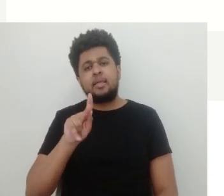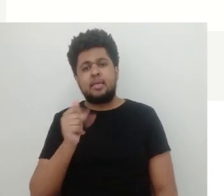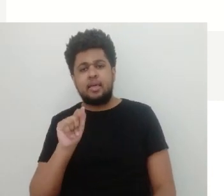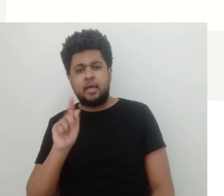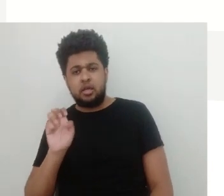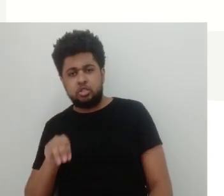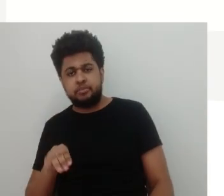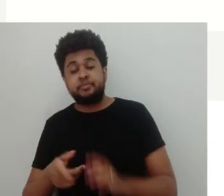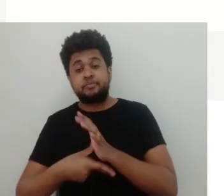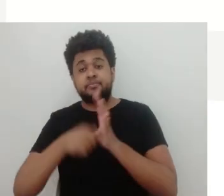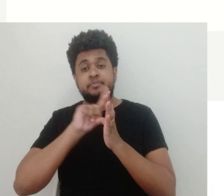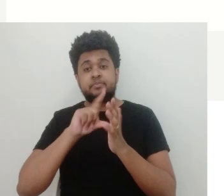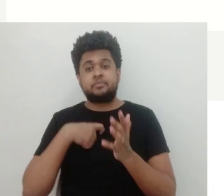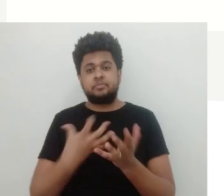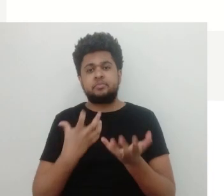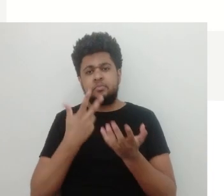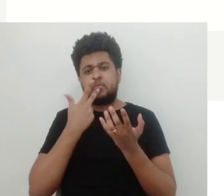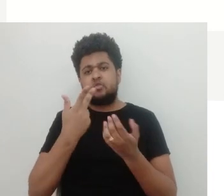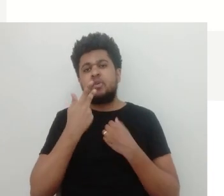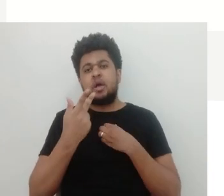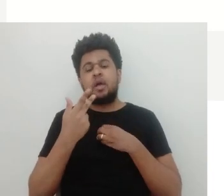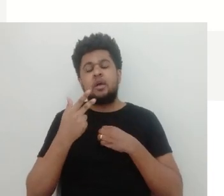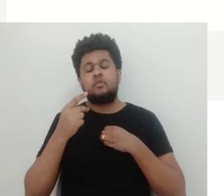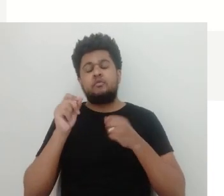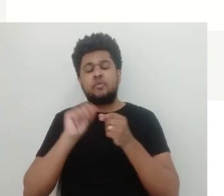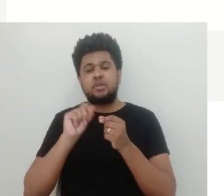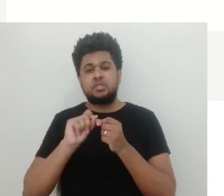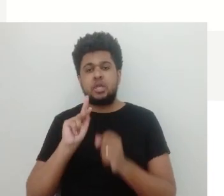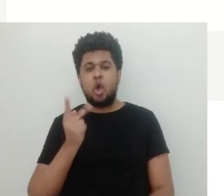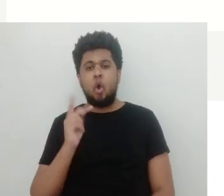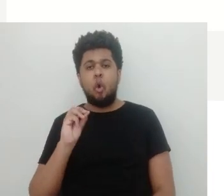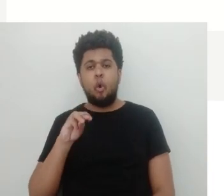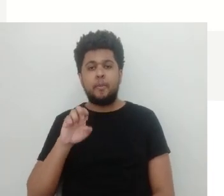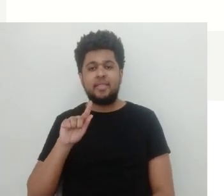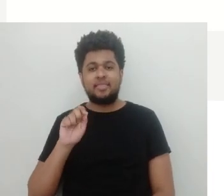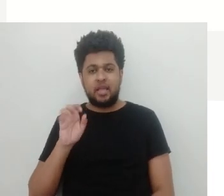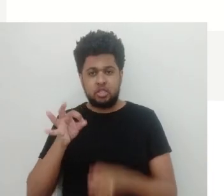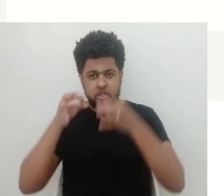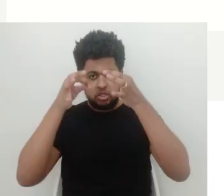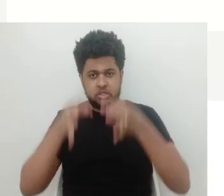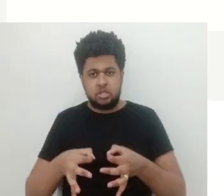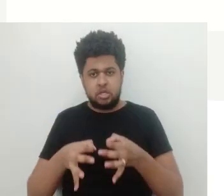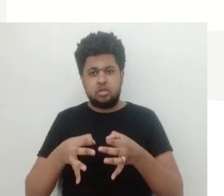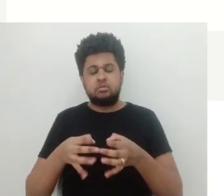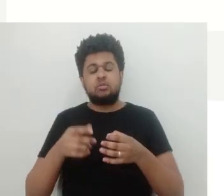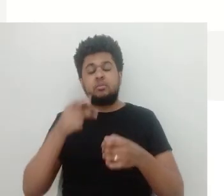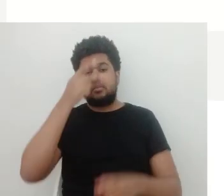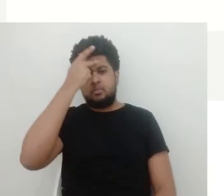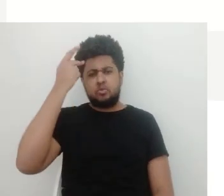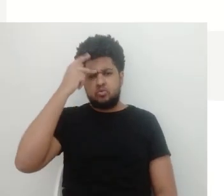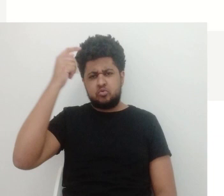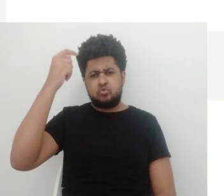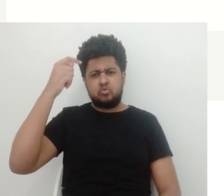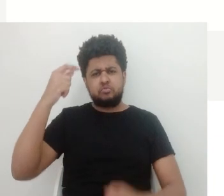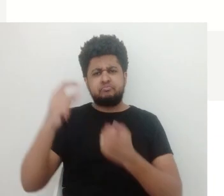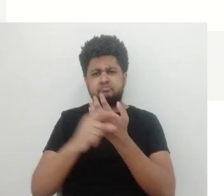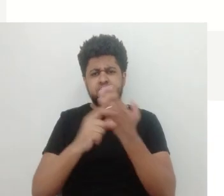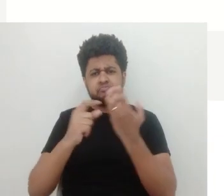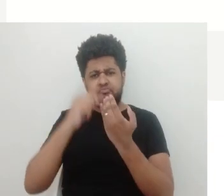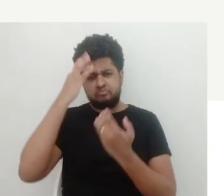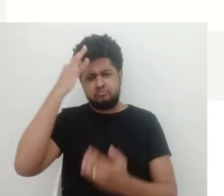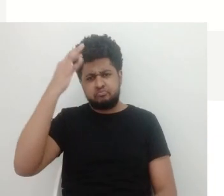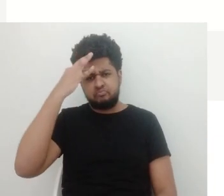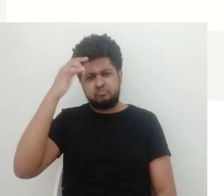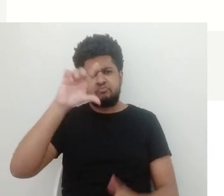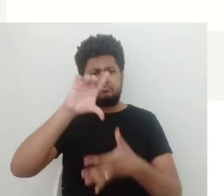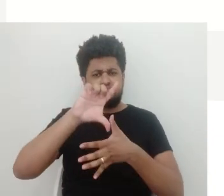nesses dias, de julho, completaria 100 anos de vida. O Florestan, que foi um